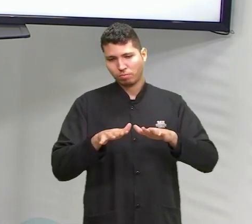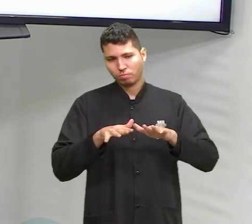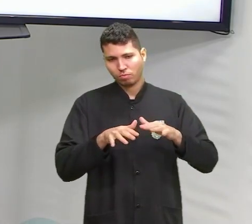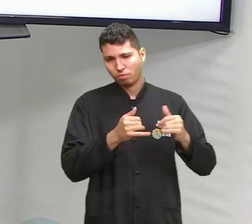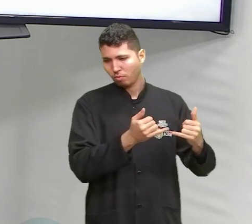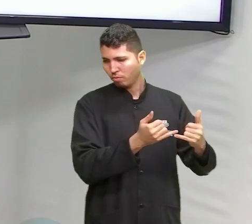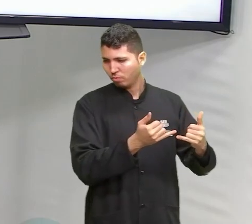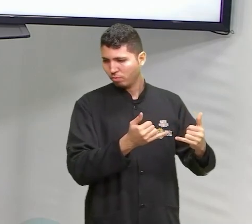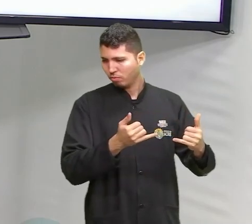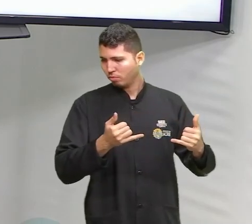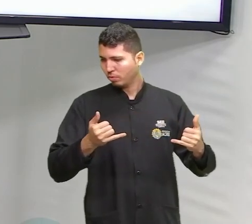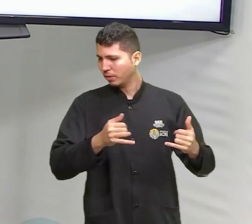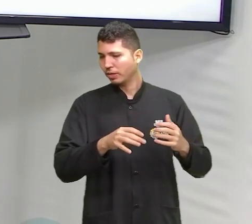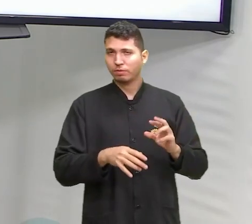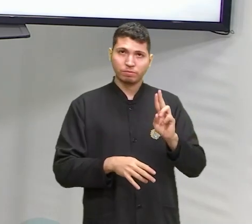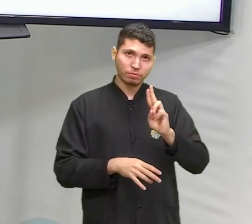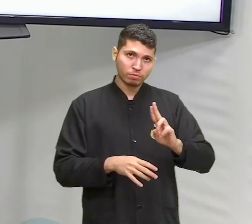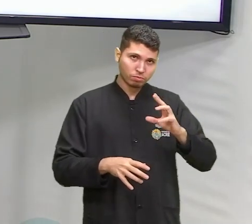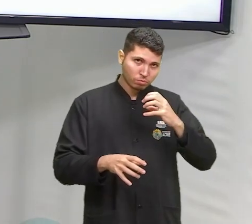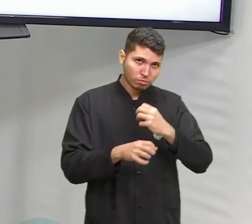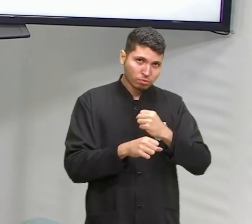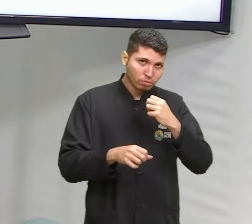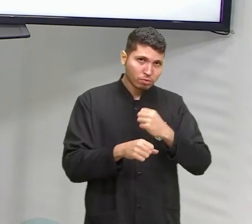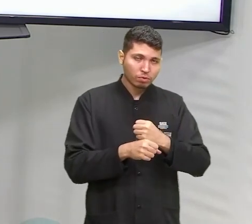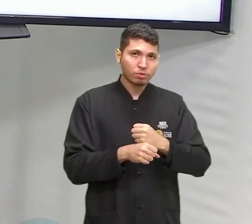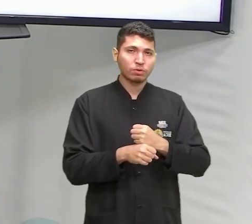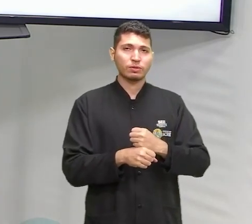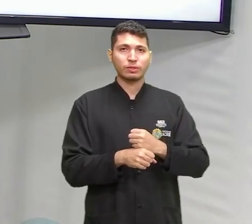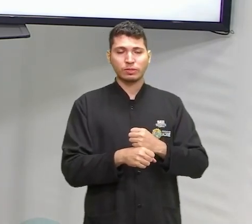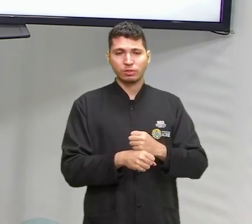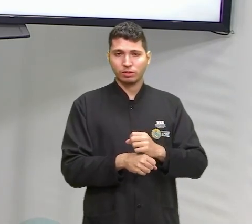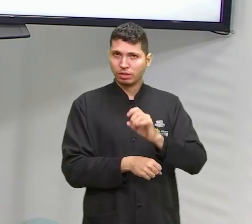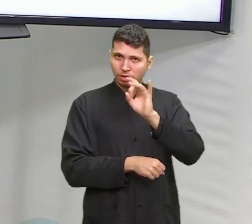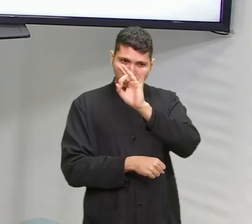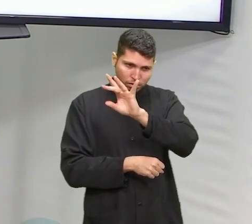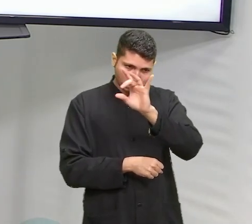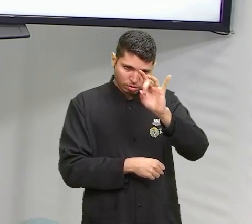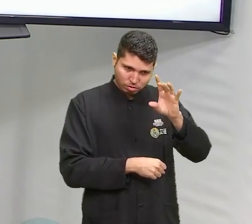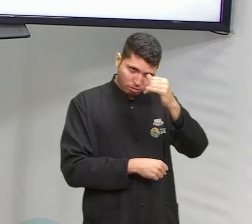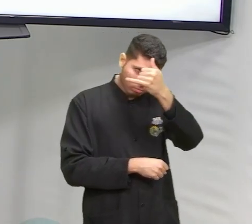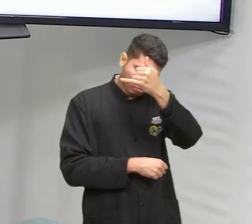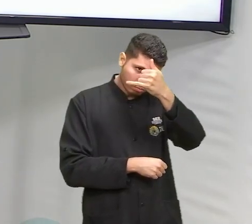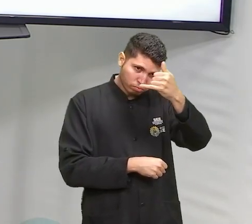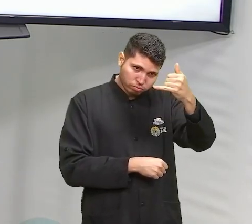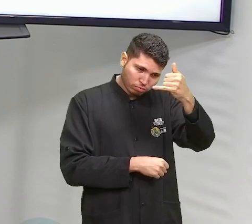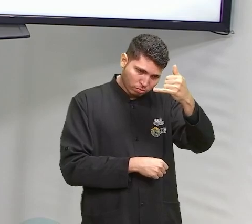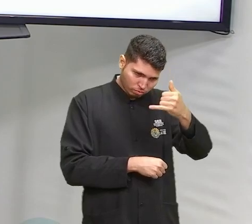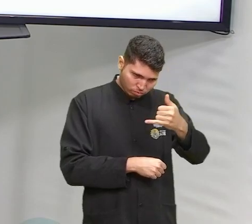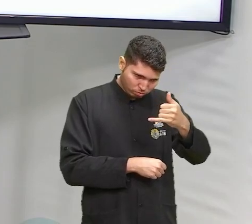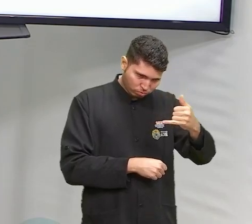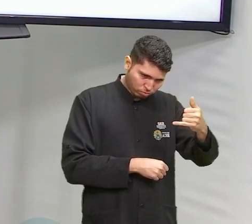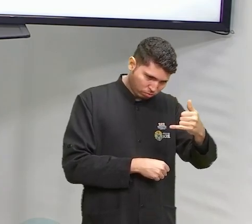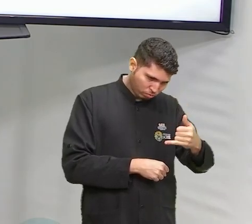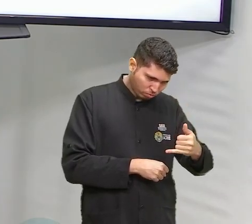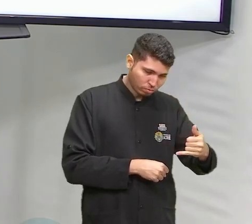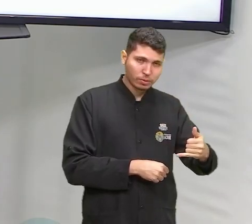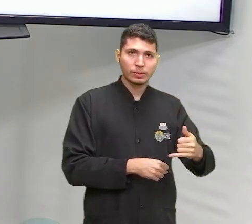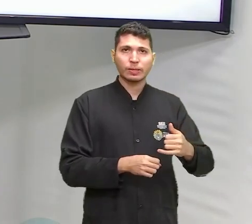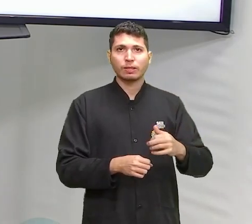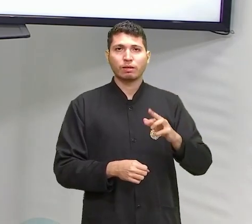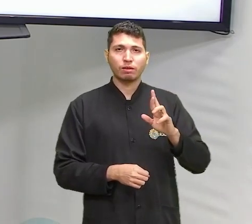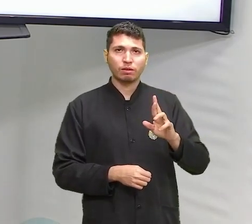vai somar qual seria o valor de cada resistor. Seria a soma de R1 mais R2 mais